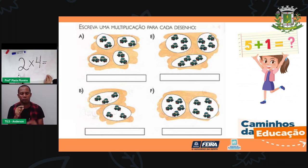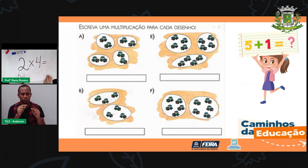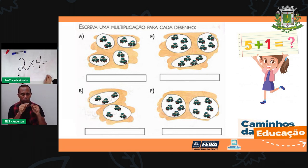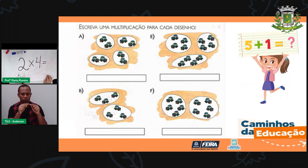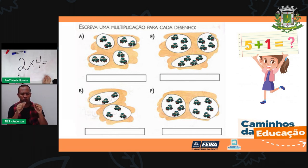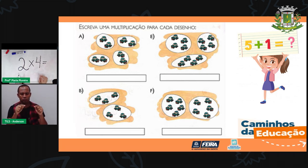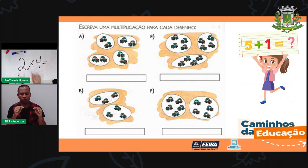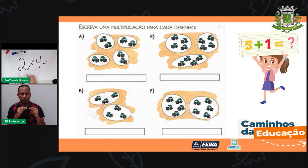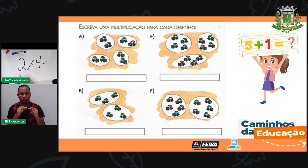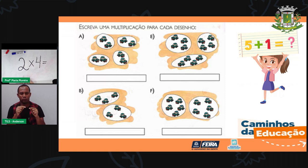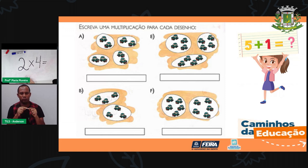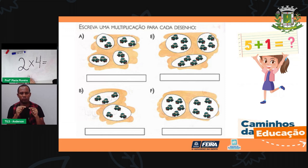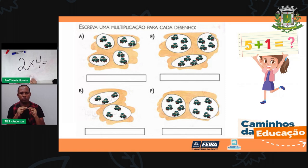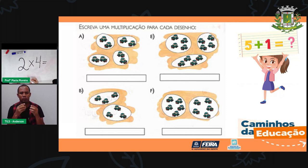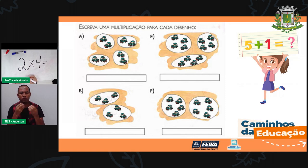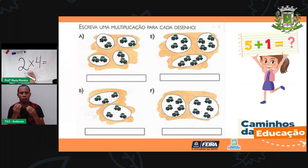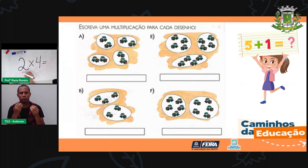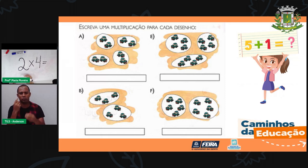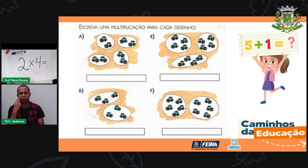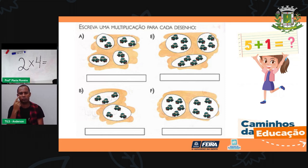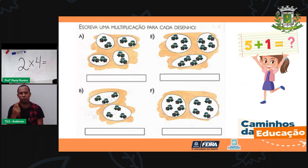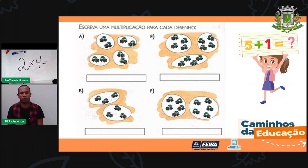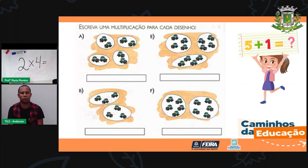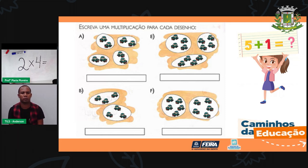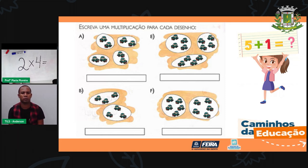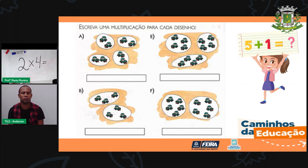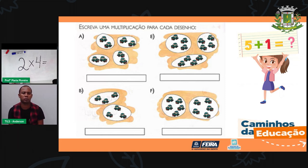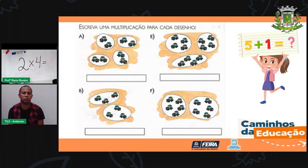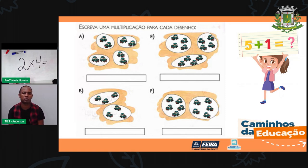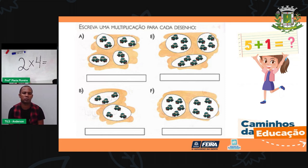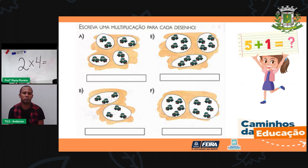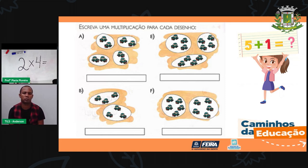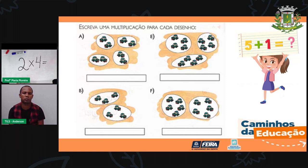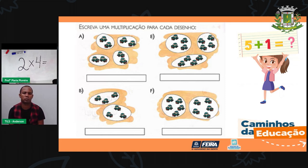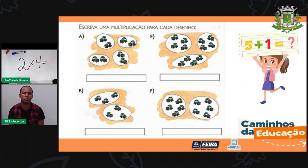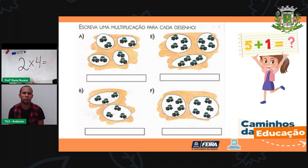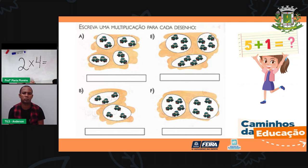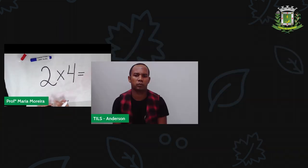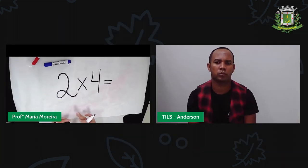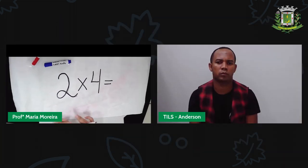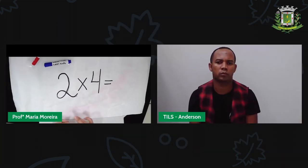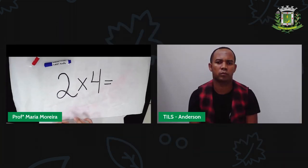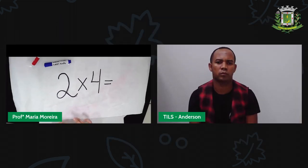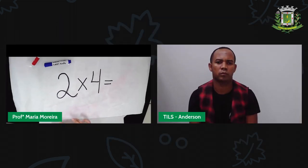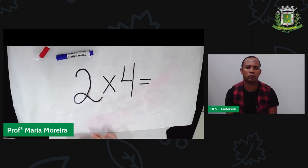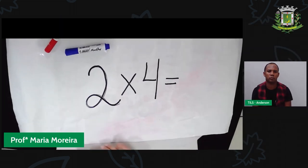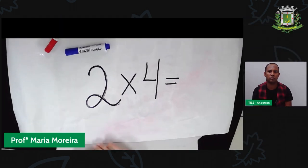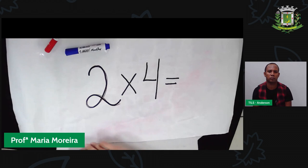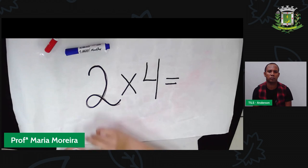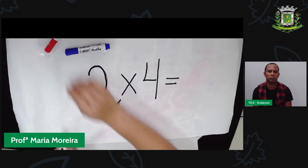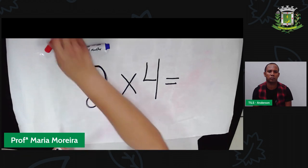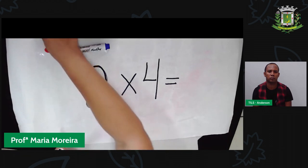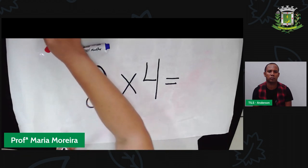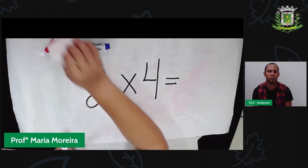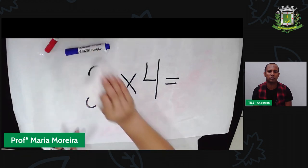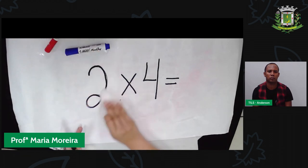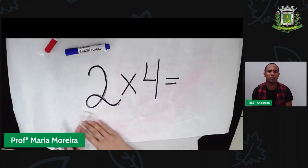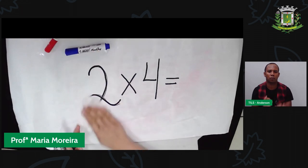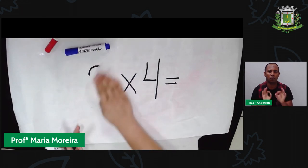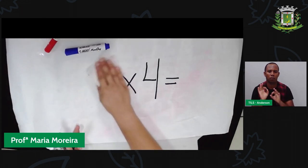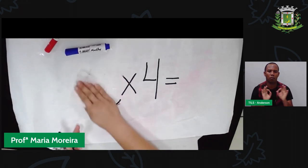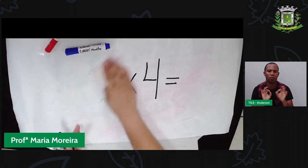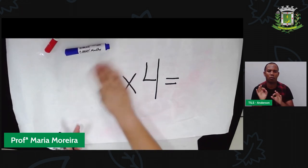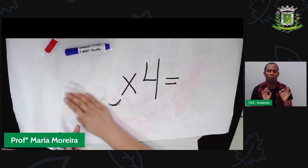quadrinhos, não é isso? E aí dá como? Vamos lá. Deixa eu só tirar o slide aqui agora. Pode tirar o slide. Para a gente montar.